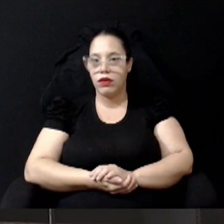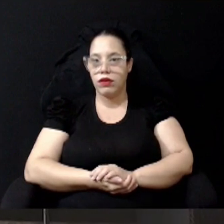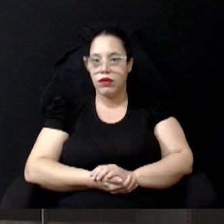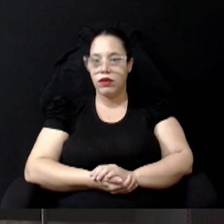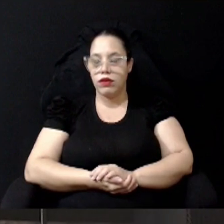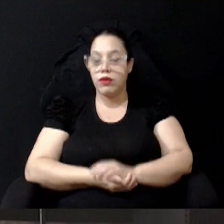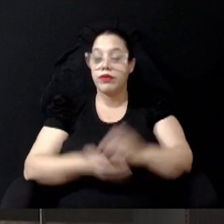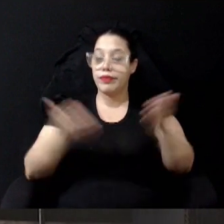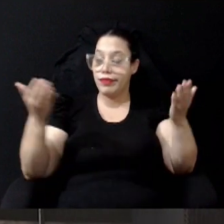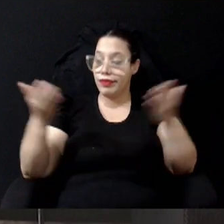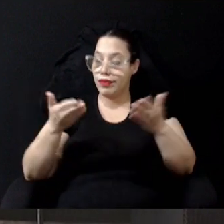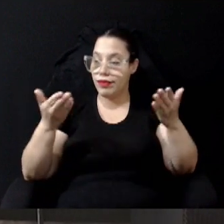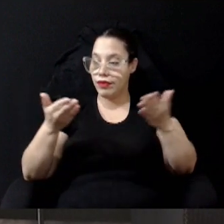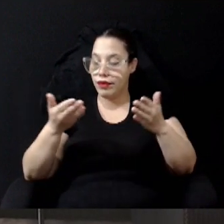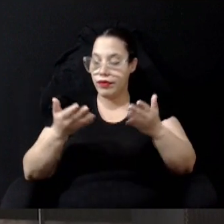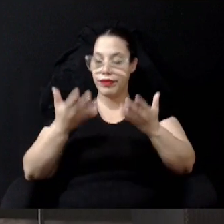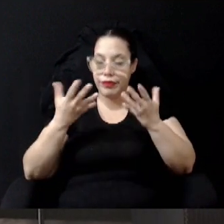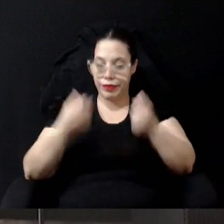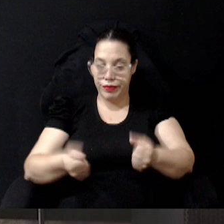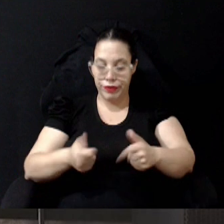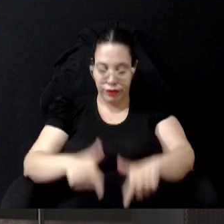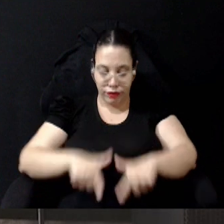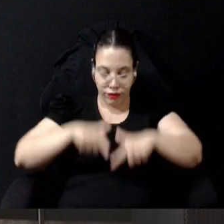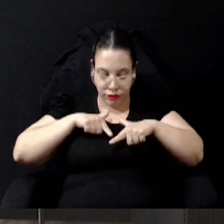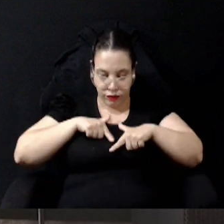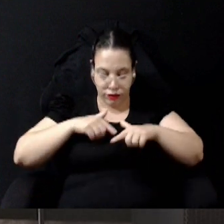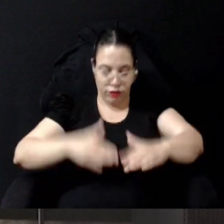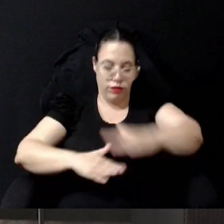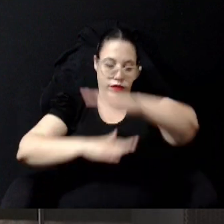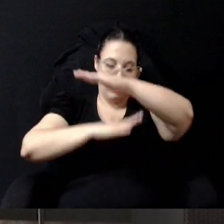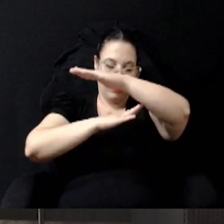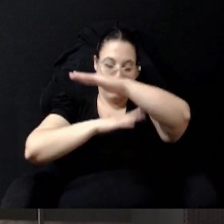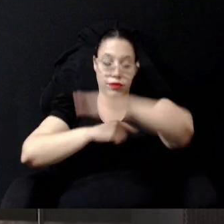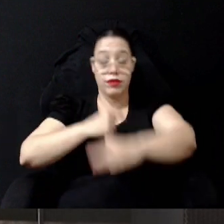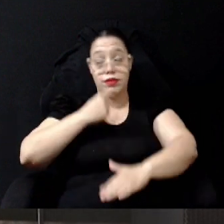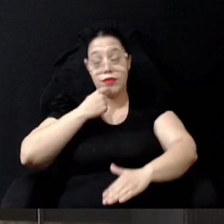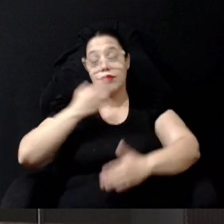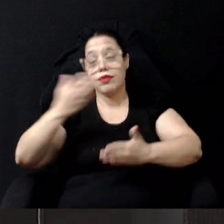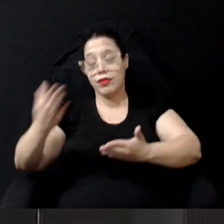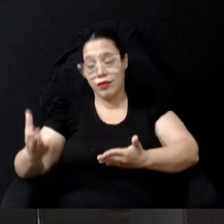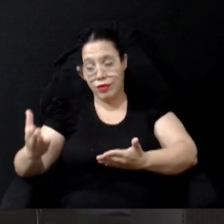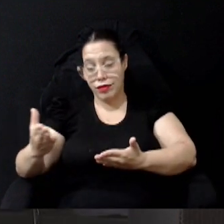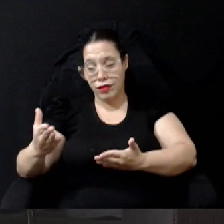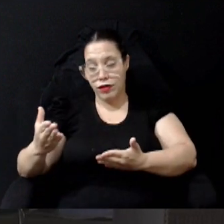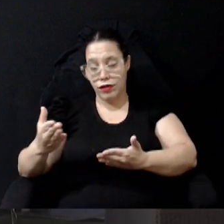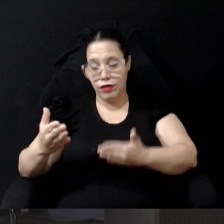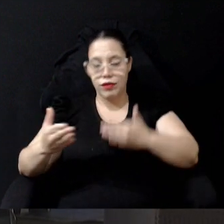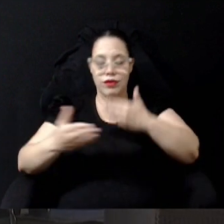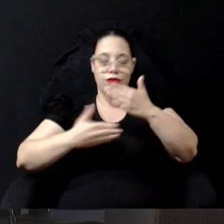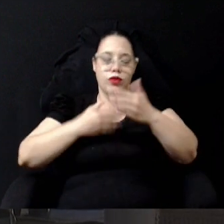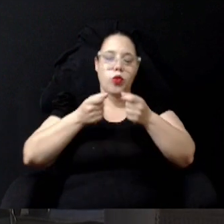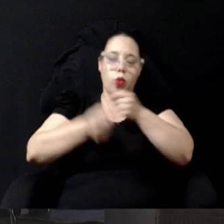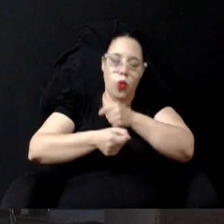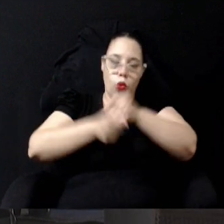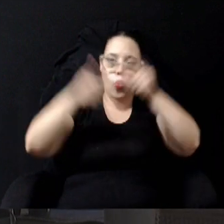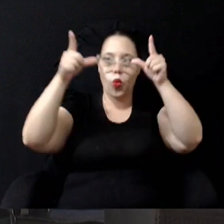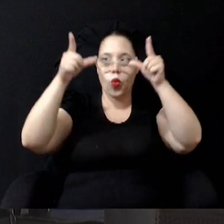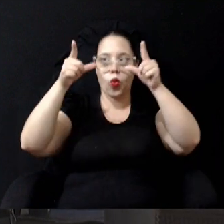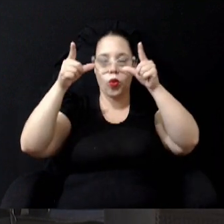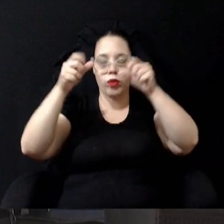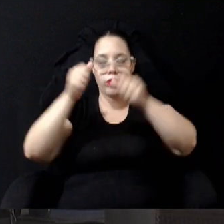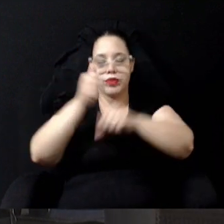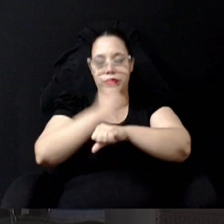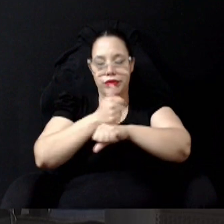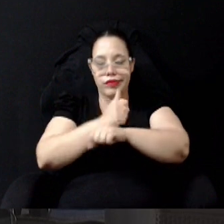Agora recebe a medalha a Câmara Municipal de Campinas, por seu destaque em sua área de